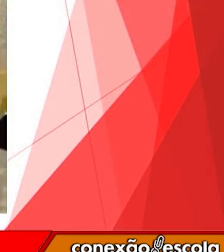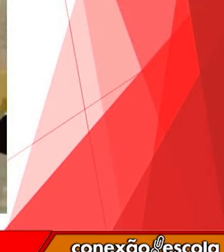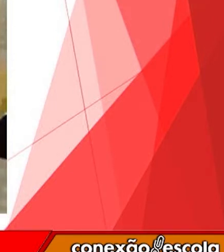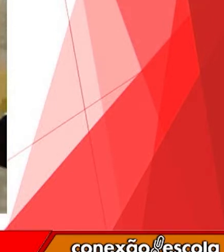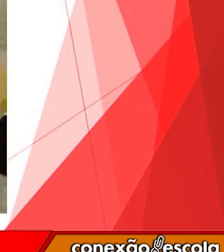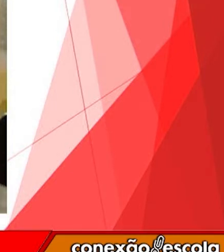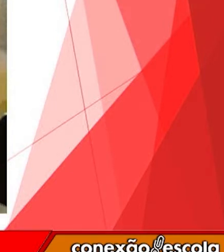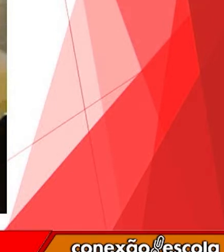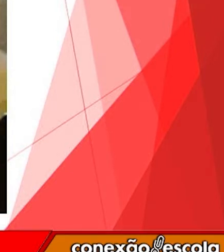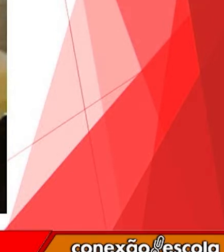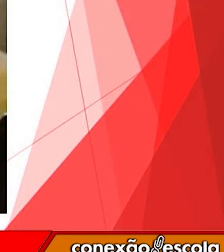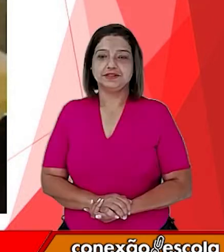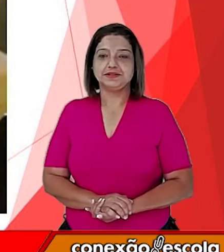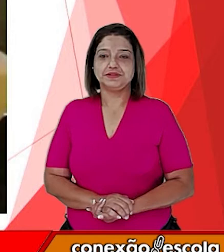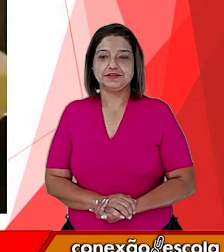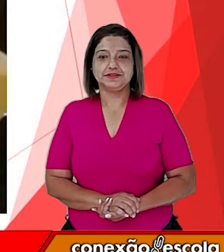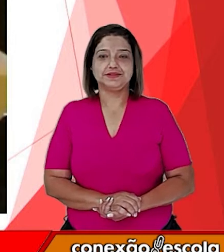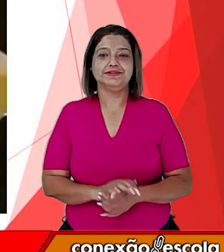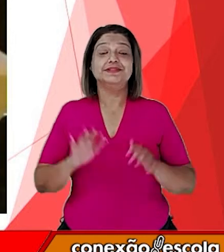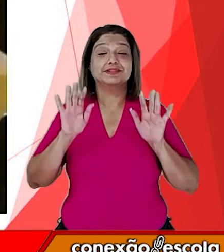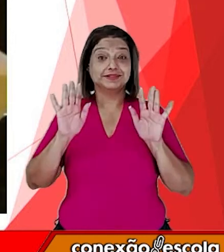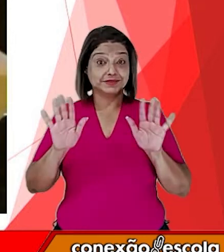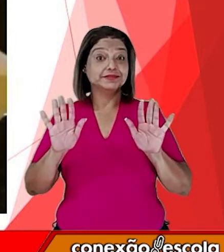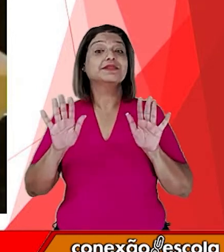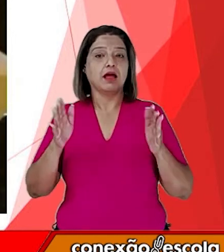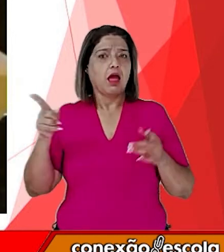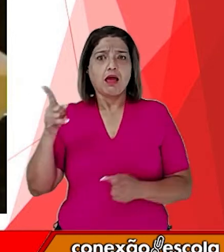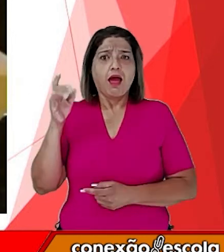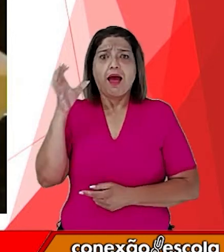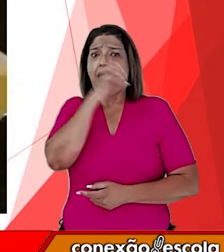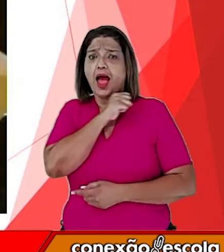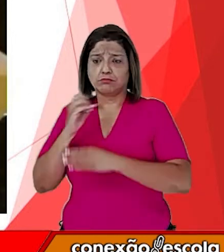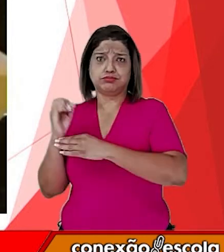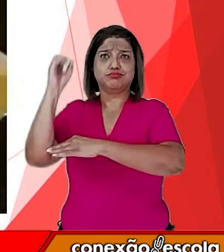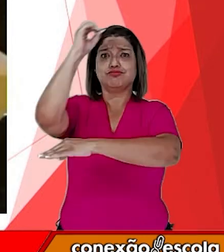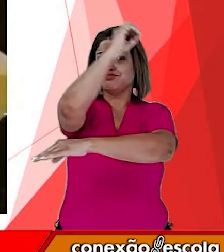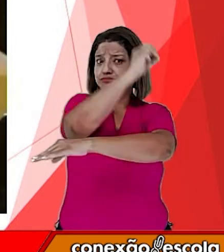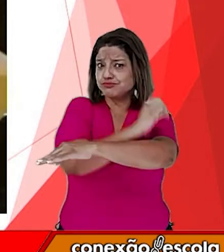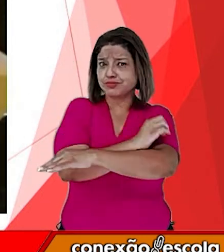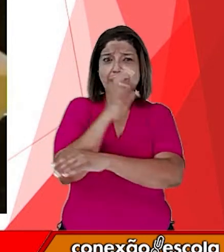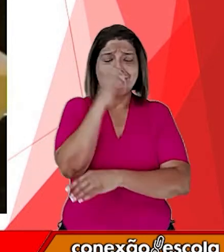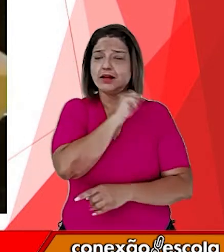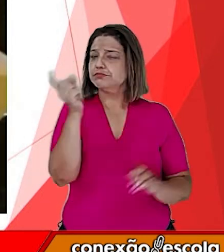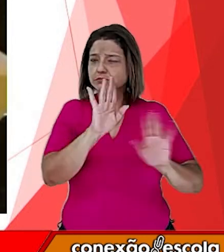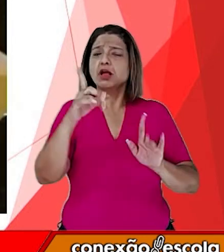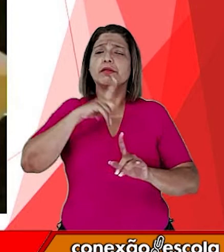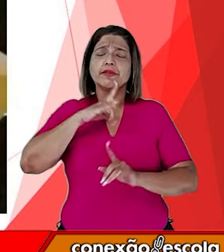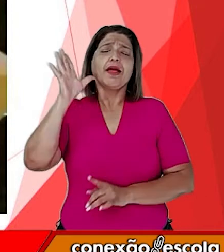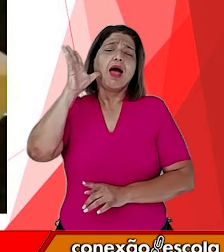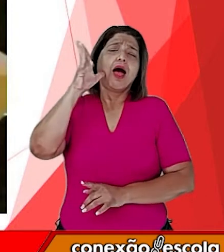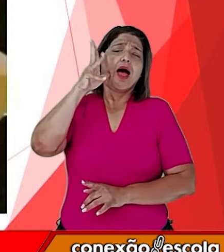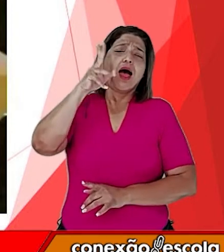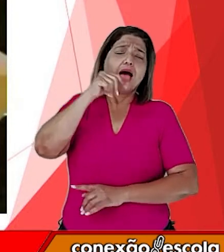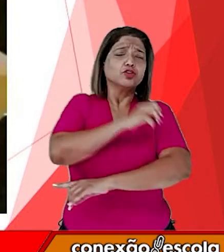Claro que ele não se move na velocidade do vídeo. Temos um dia todo para acontecer esse